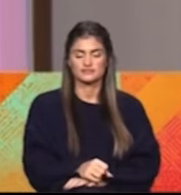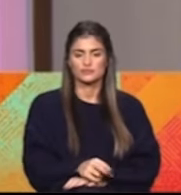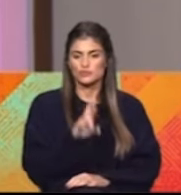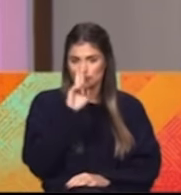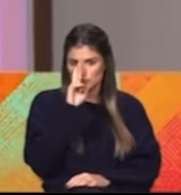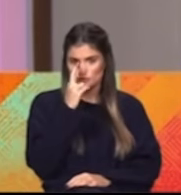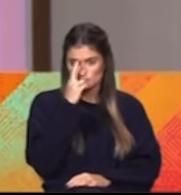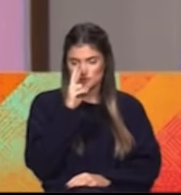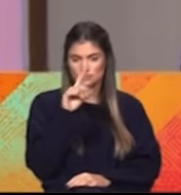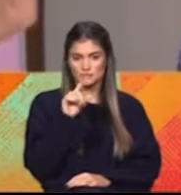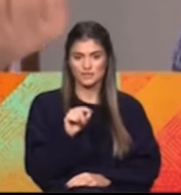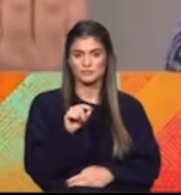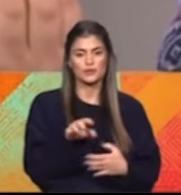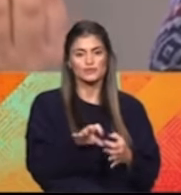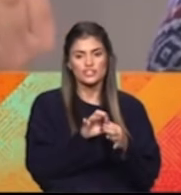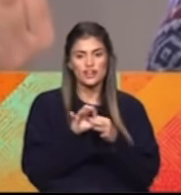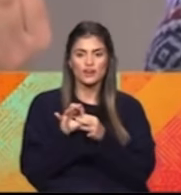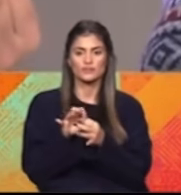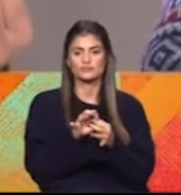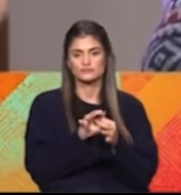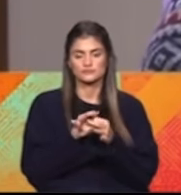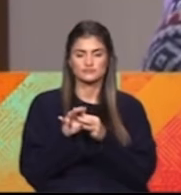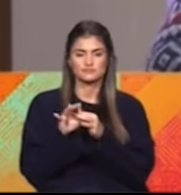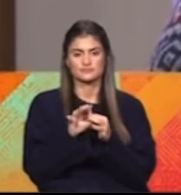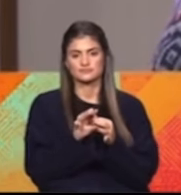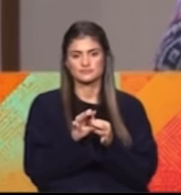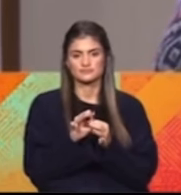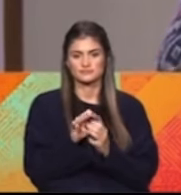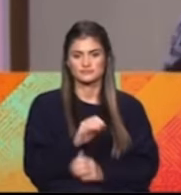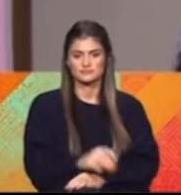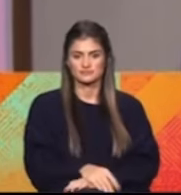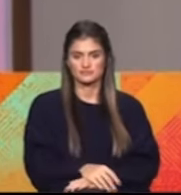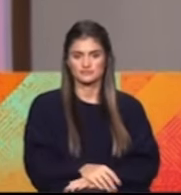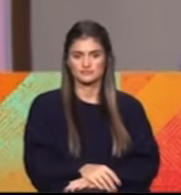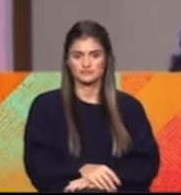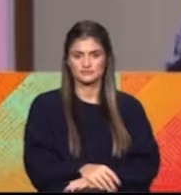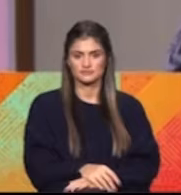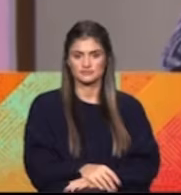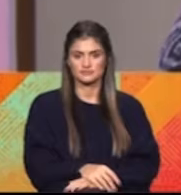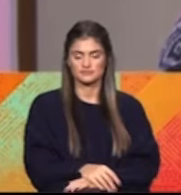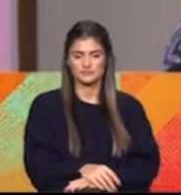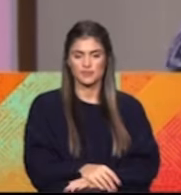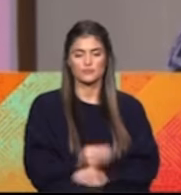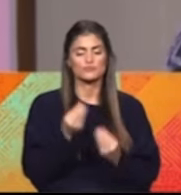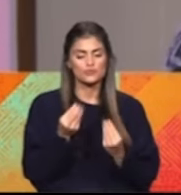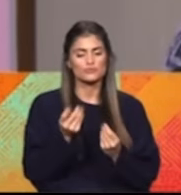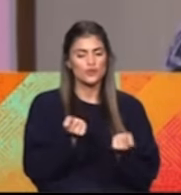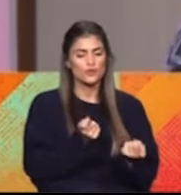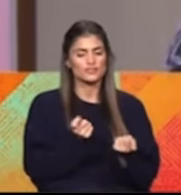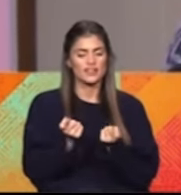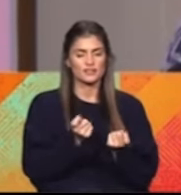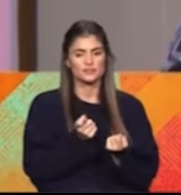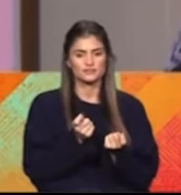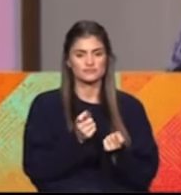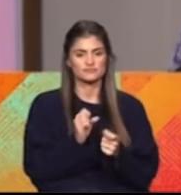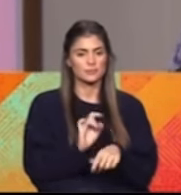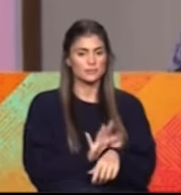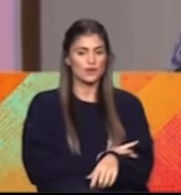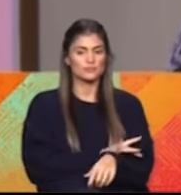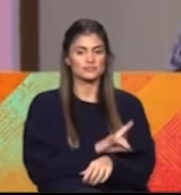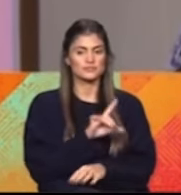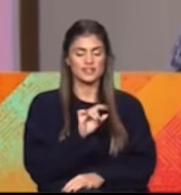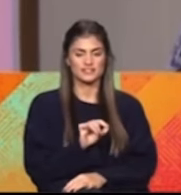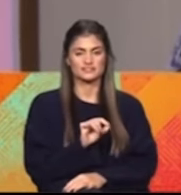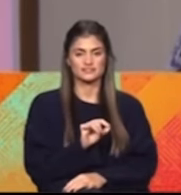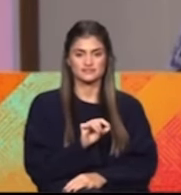dedicação, pela união, pela... Está tão bem coordenado, que me fez arrepiar, quer